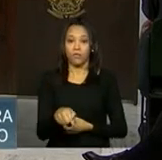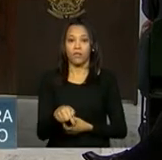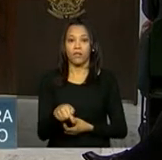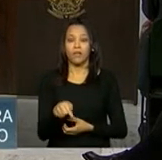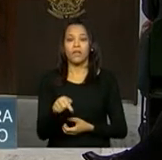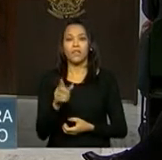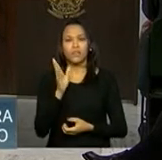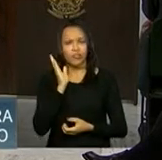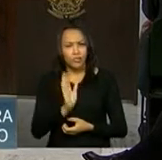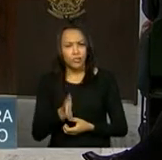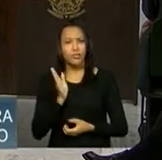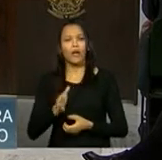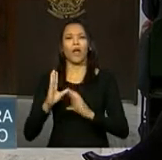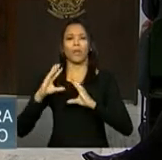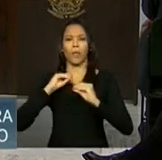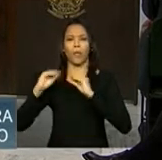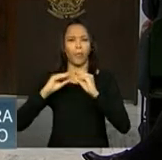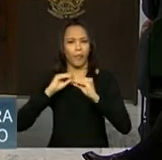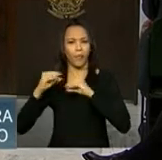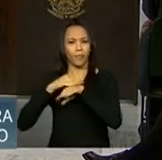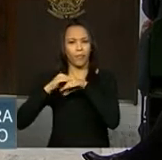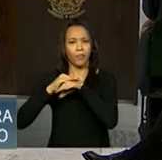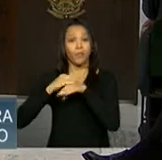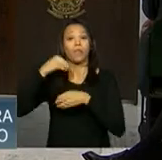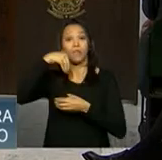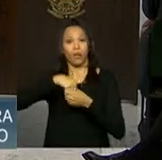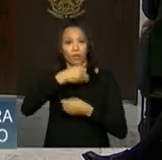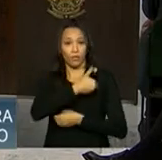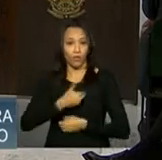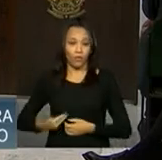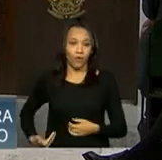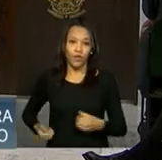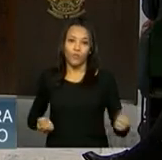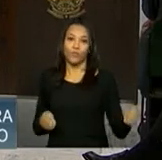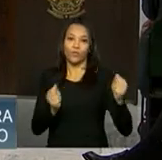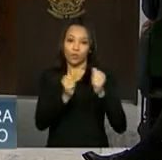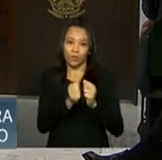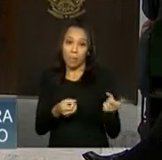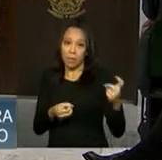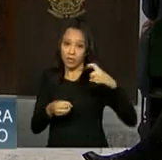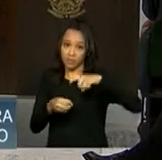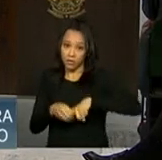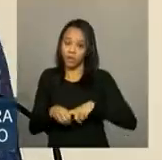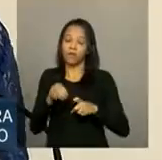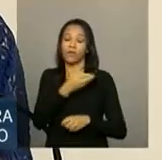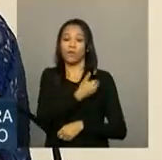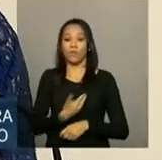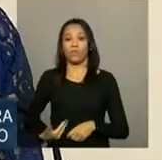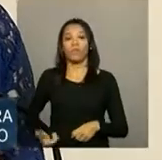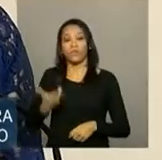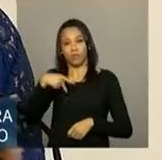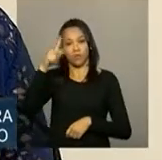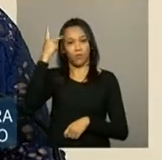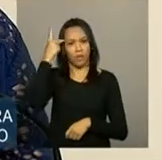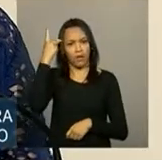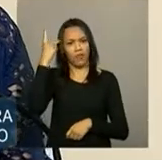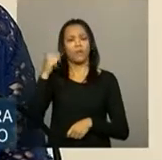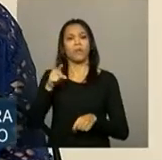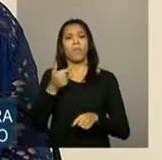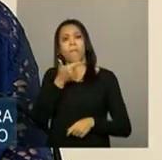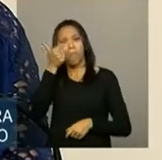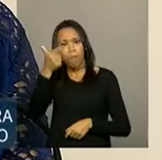em discussão dentro do governo junto com o Governo do Estado de São Paulo mais um